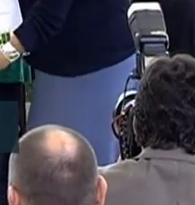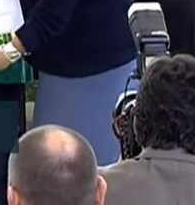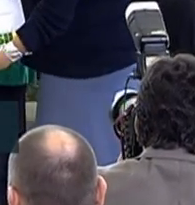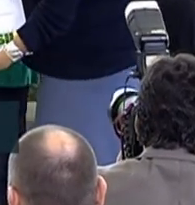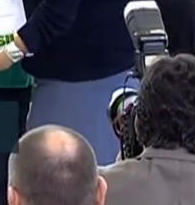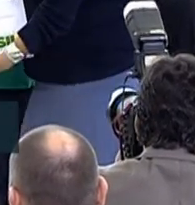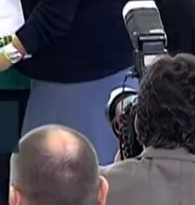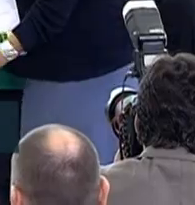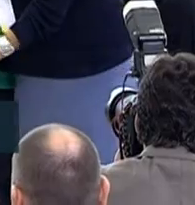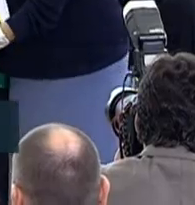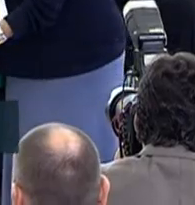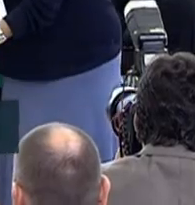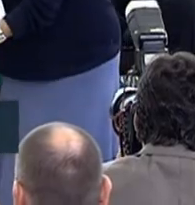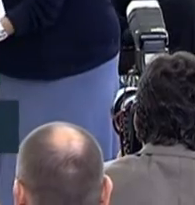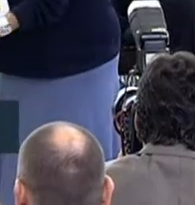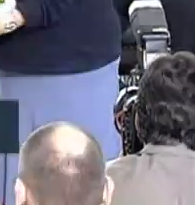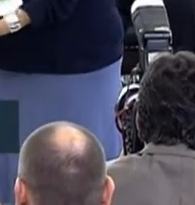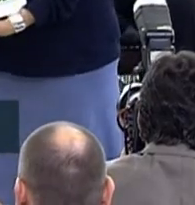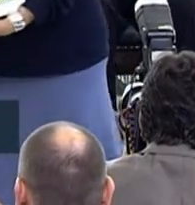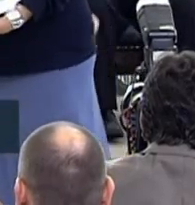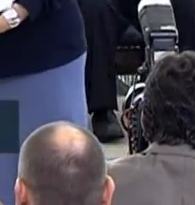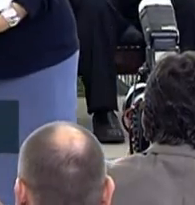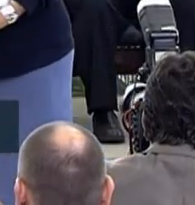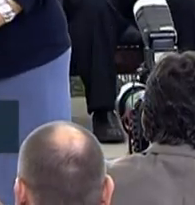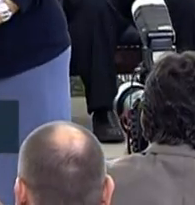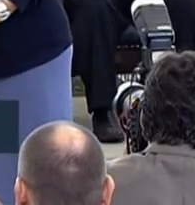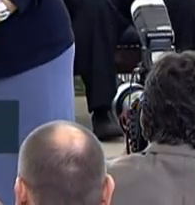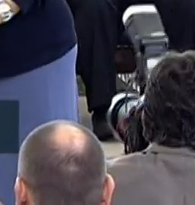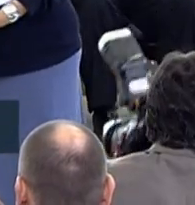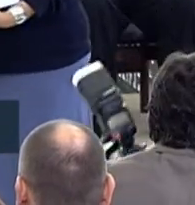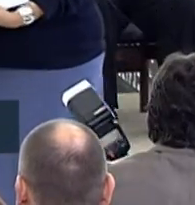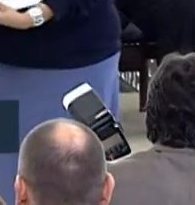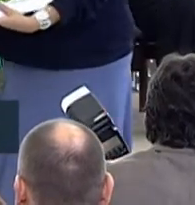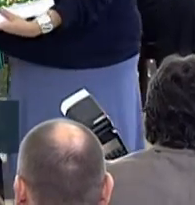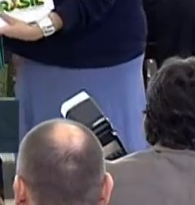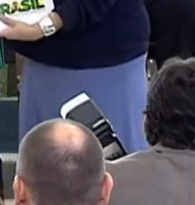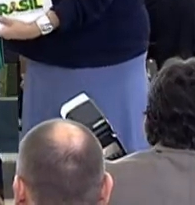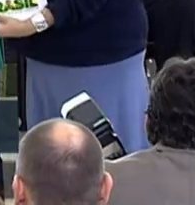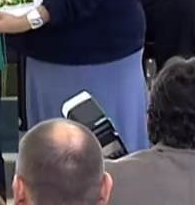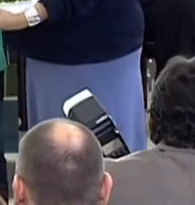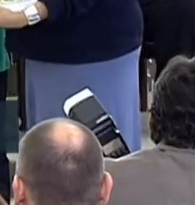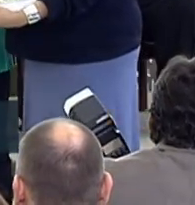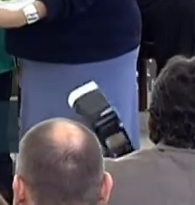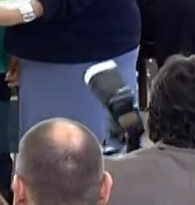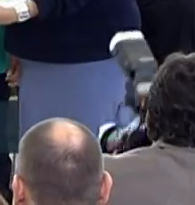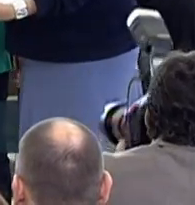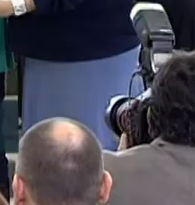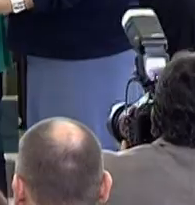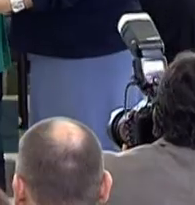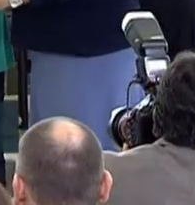E aí E aí E aí